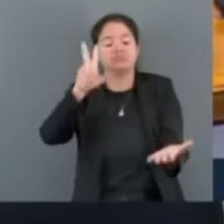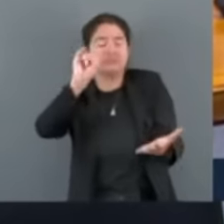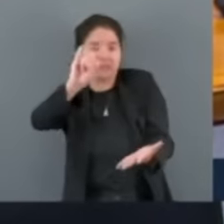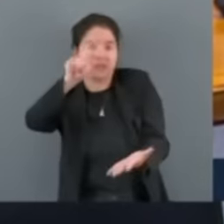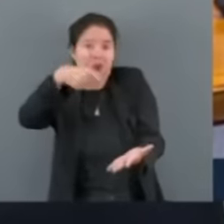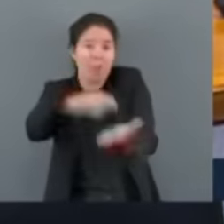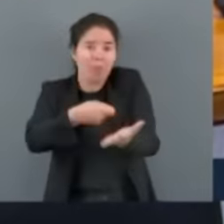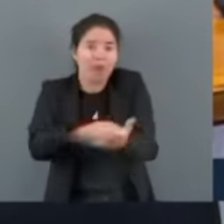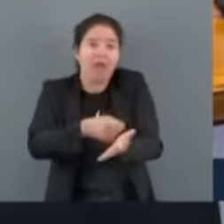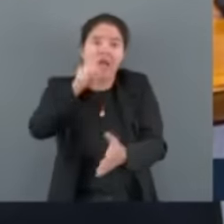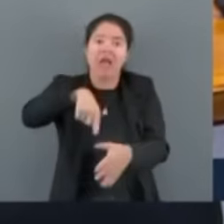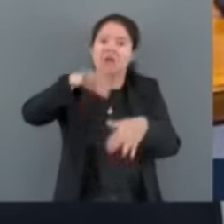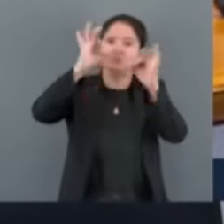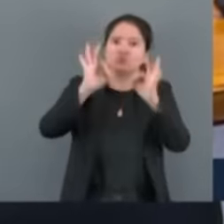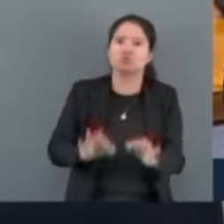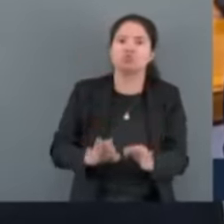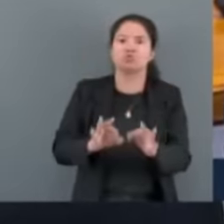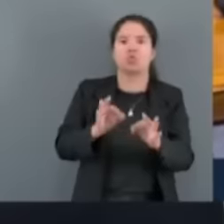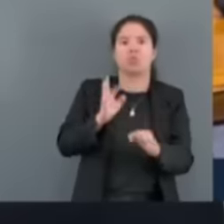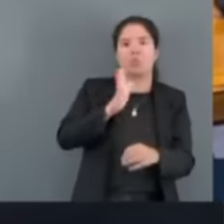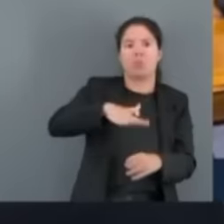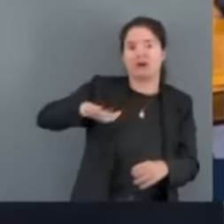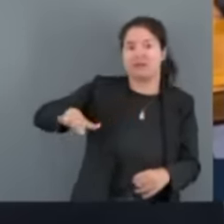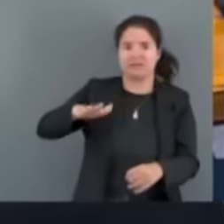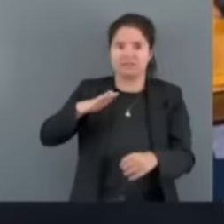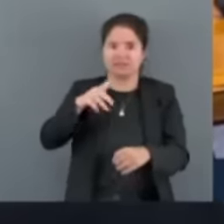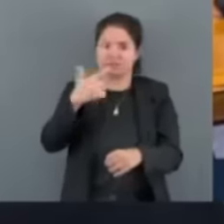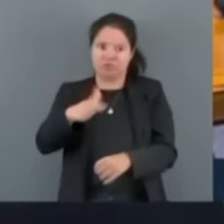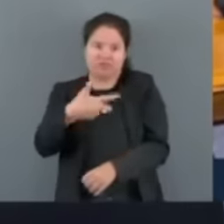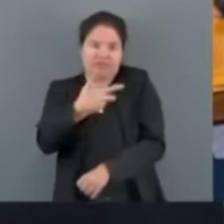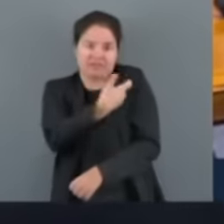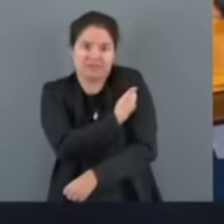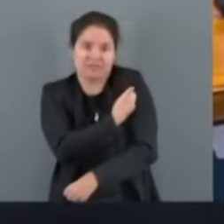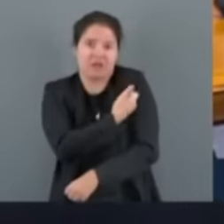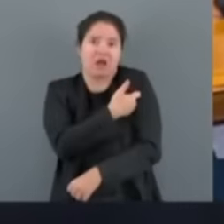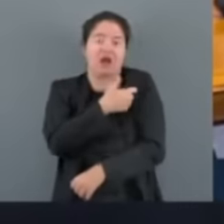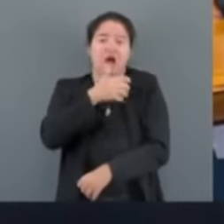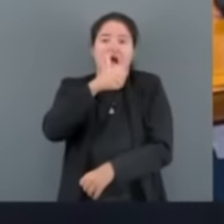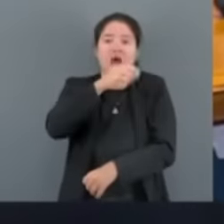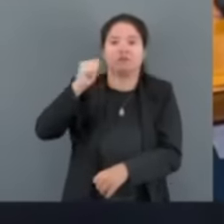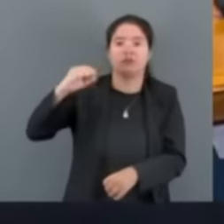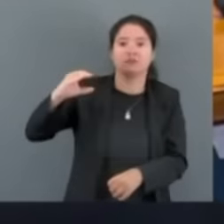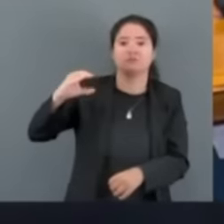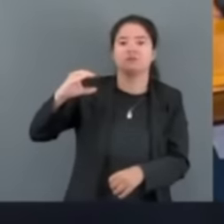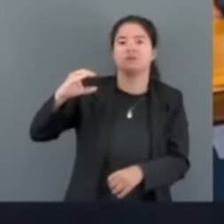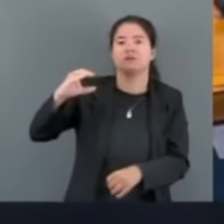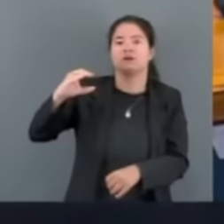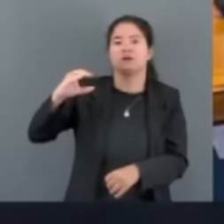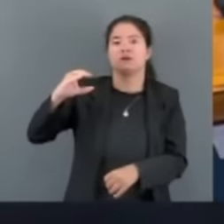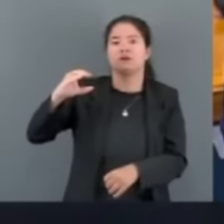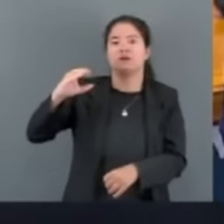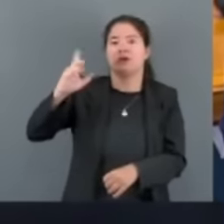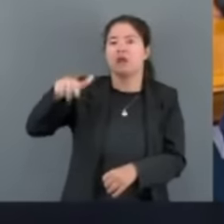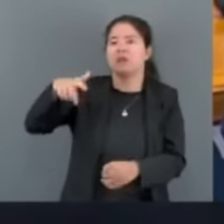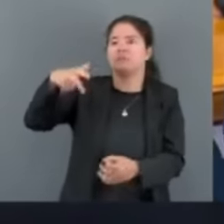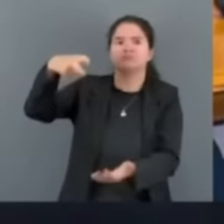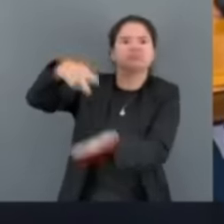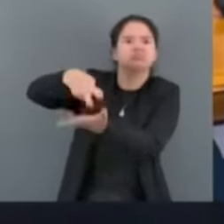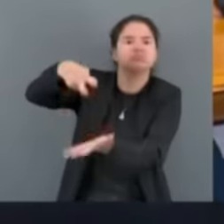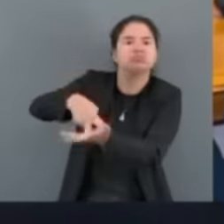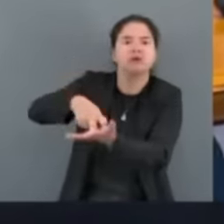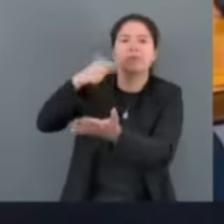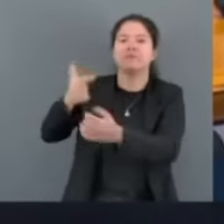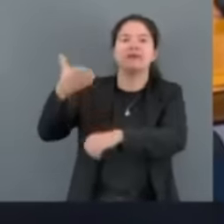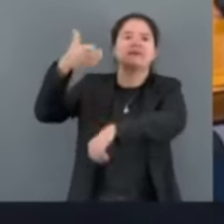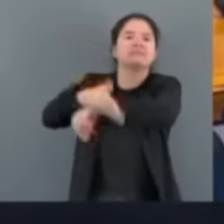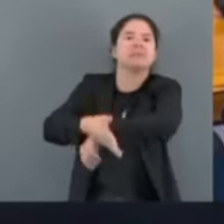é justo, no caso, uma criança, então, que não foi vacinada, um adolescente, ele ser, no caso, ele ser penalizado de ficar sem o acesso à educação, que hoje tem